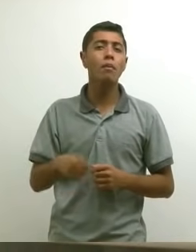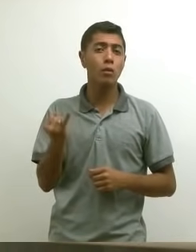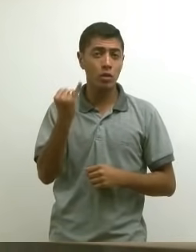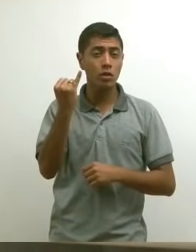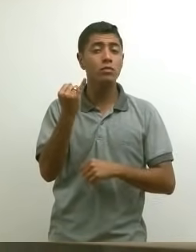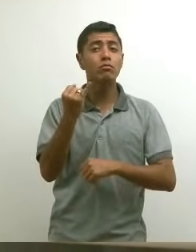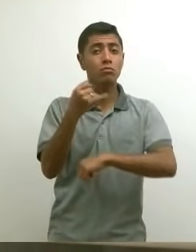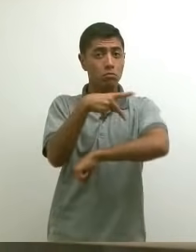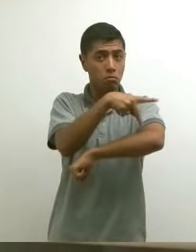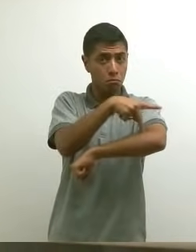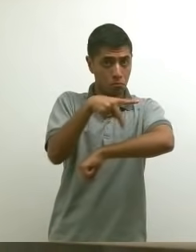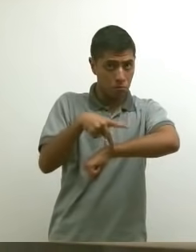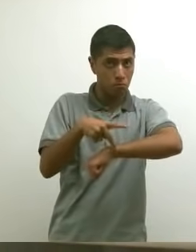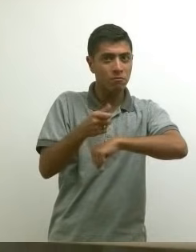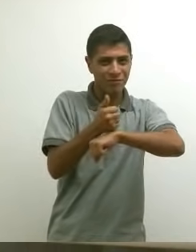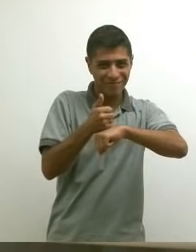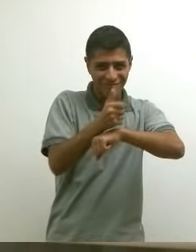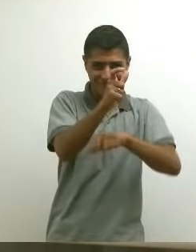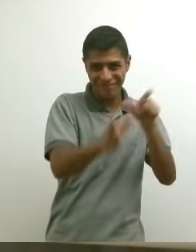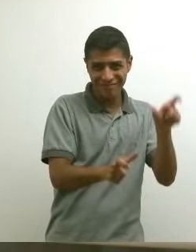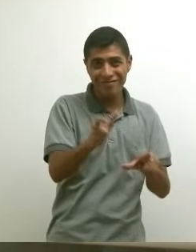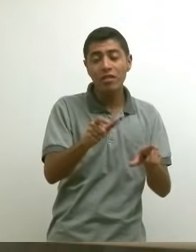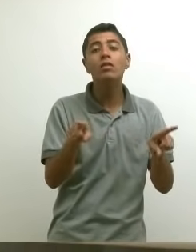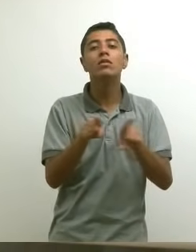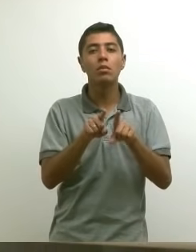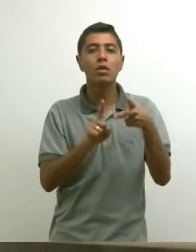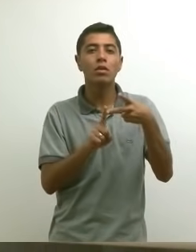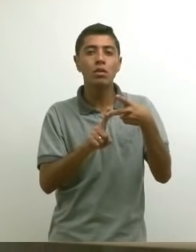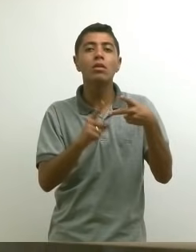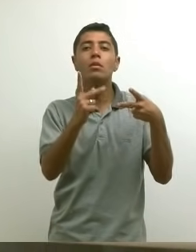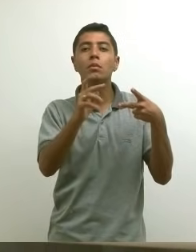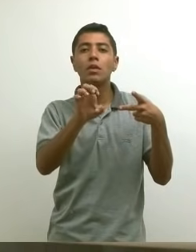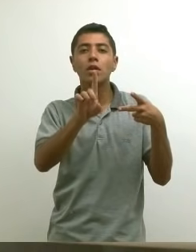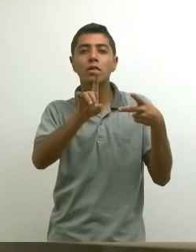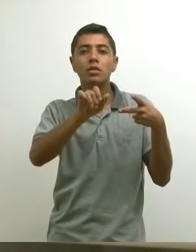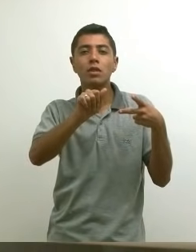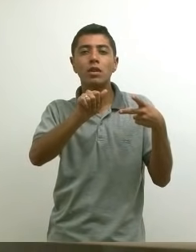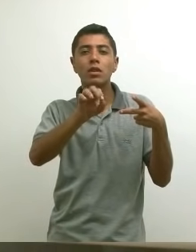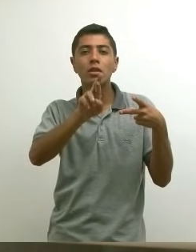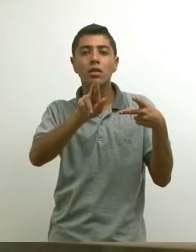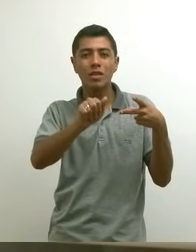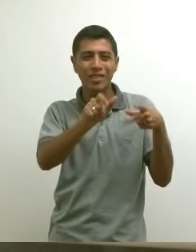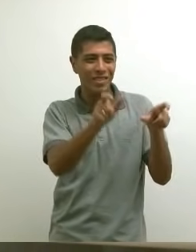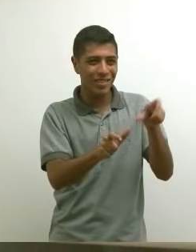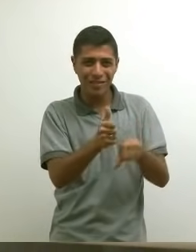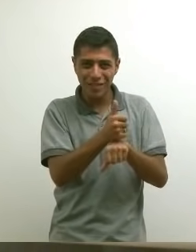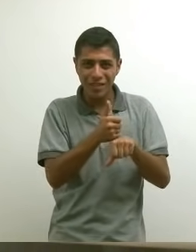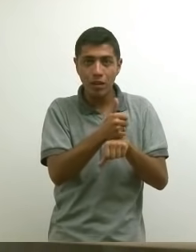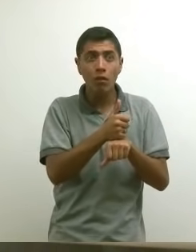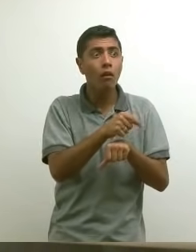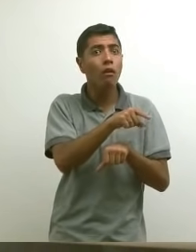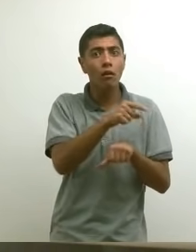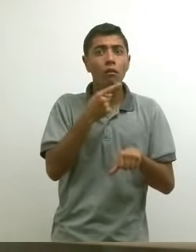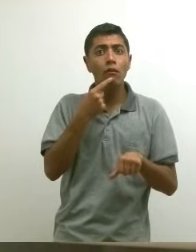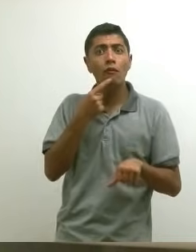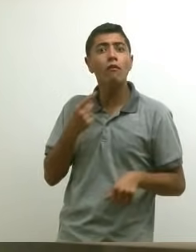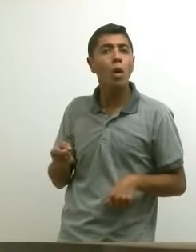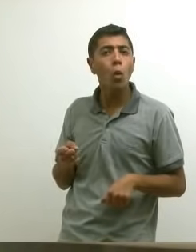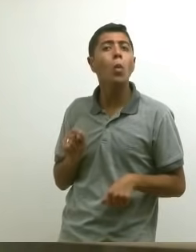é que tá se prescrever vendo parques duas horas duas vezes semana